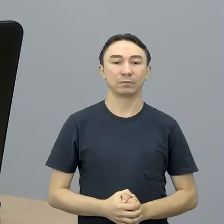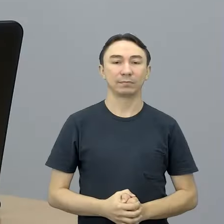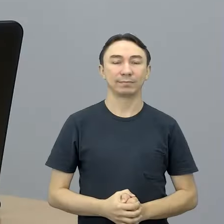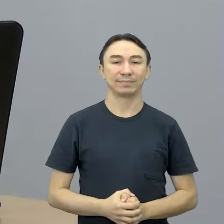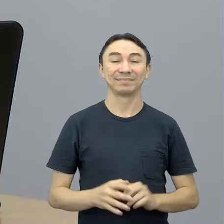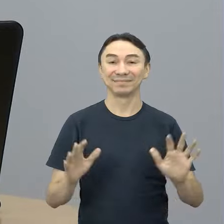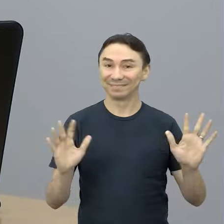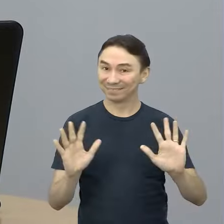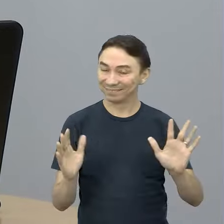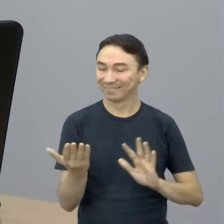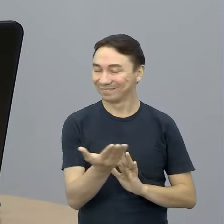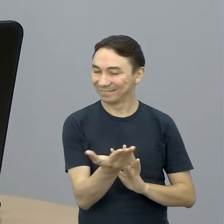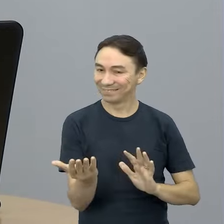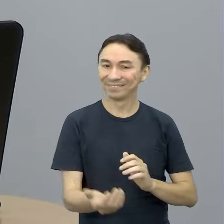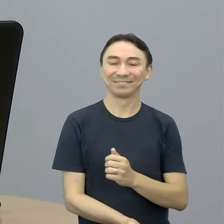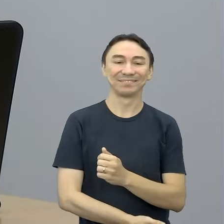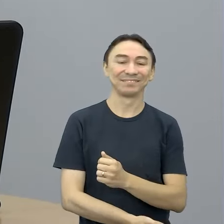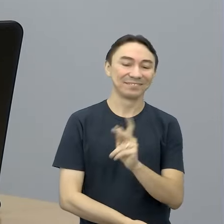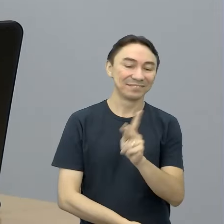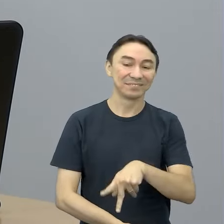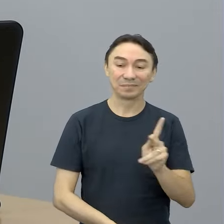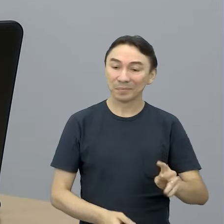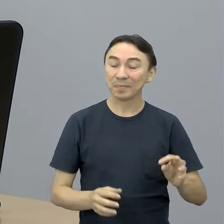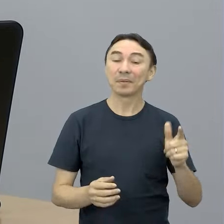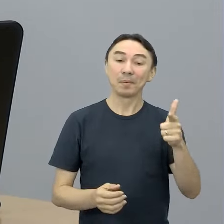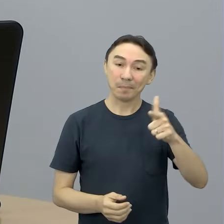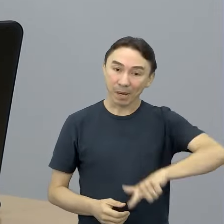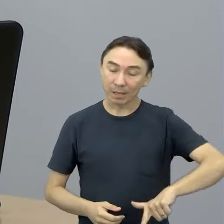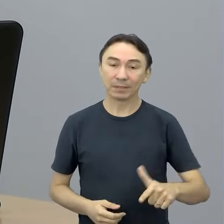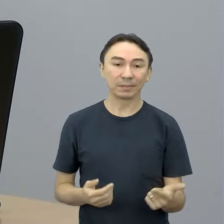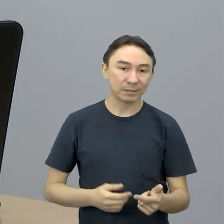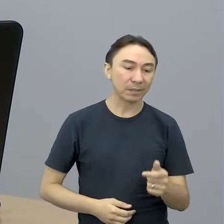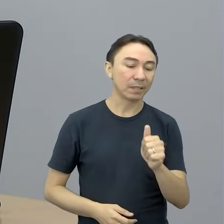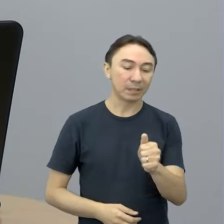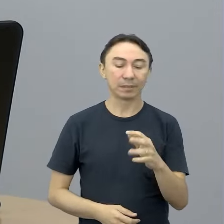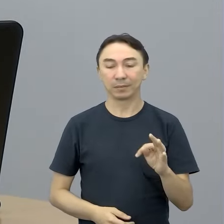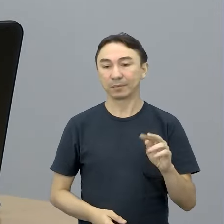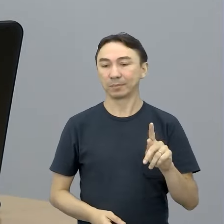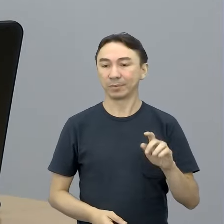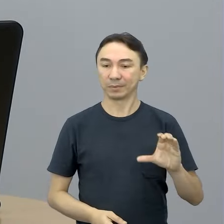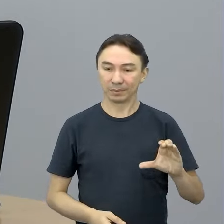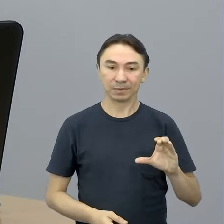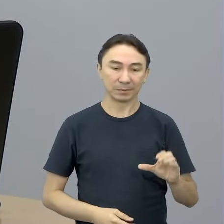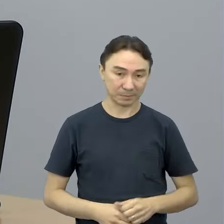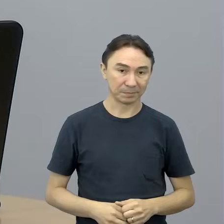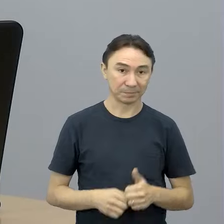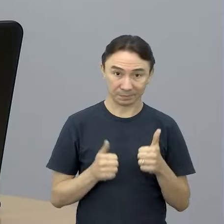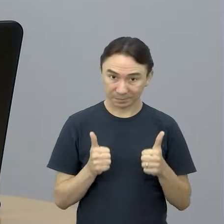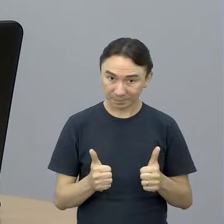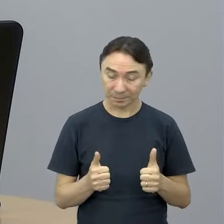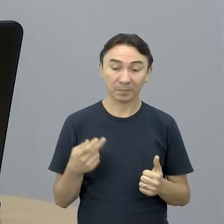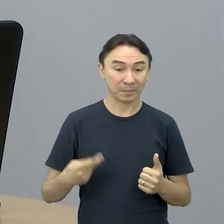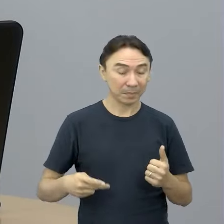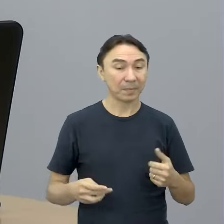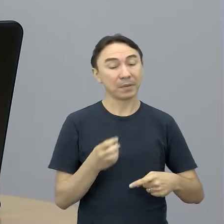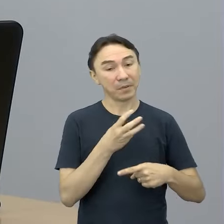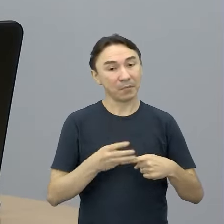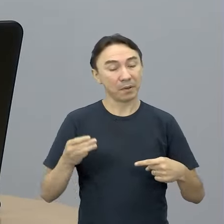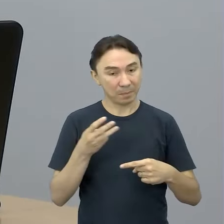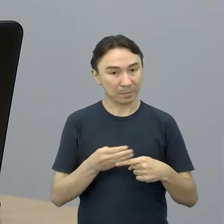Olá, professores! Sejam bem-vindos a mais um dia de ATPC. Meu nome é Renan Vasconcelos, eu sou um dos formadores EFAP. Hoje eu